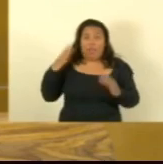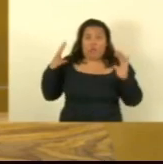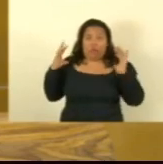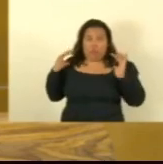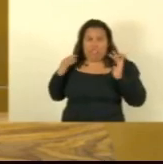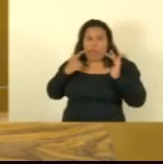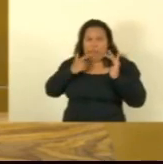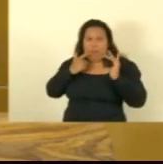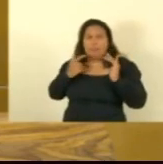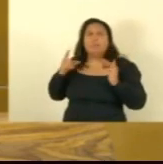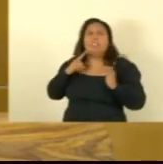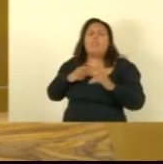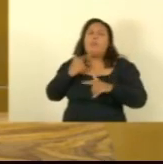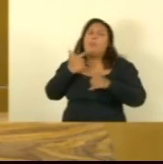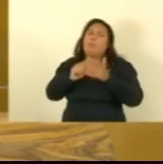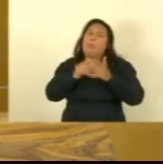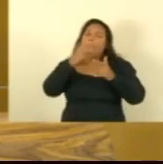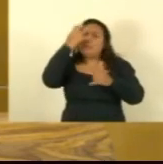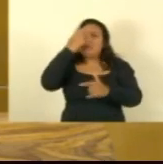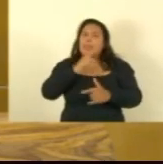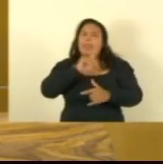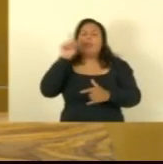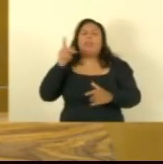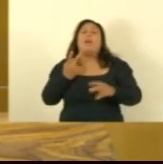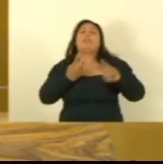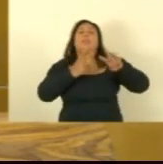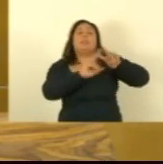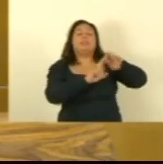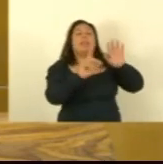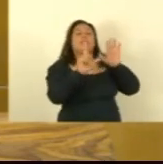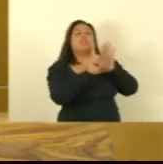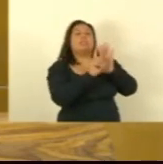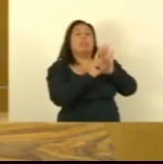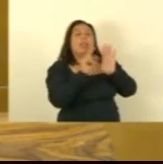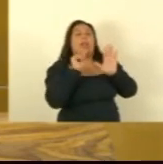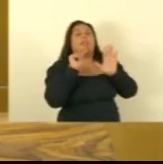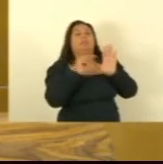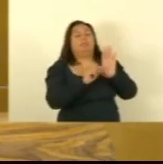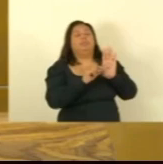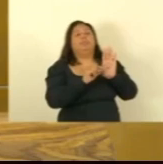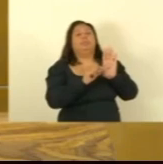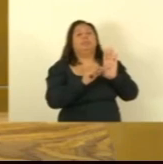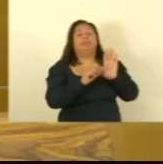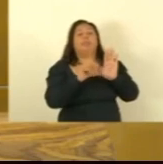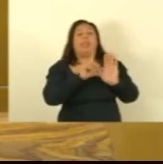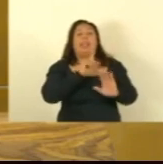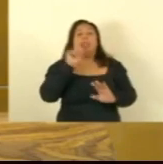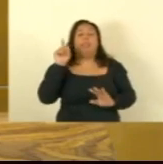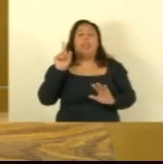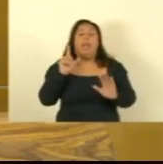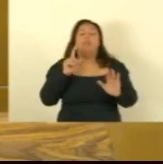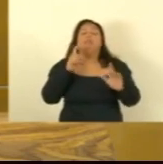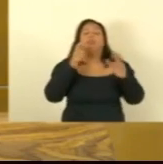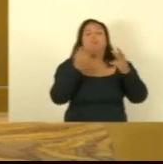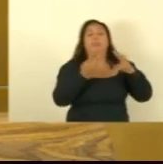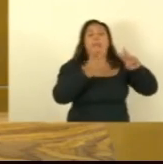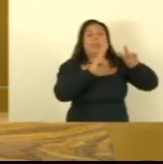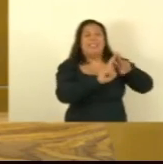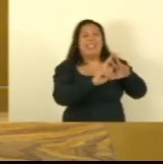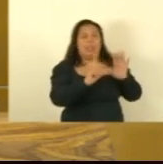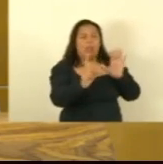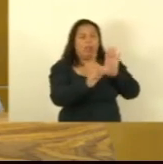lá na penitenciária regional de Linhares, deputado Wellington. Aquela penitenciária está